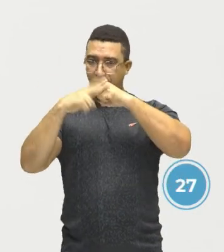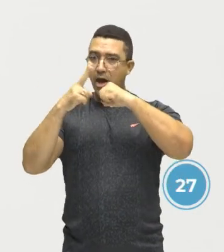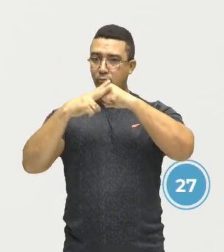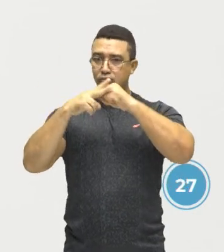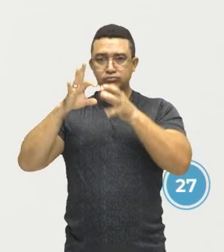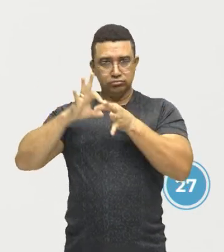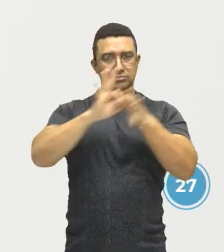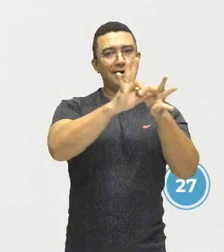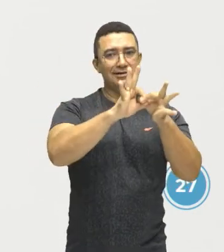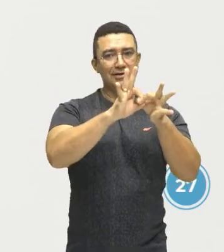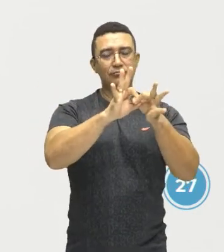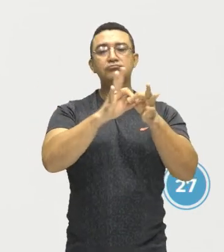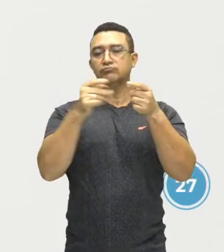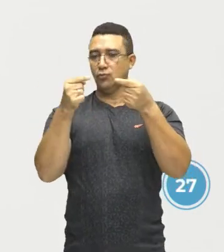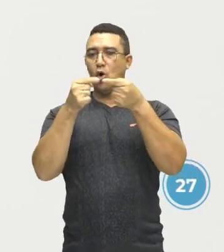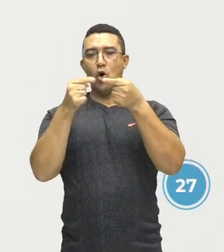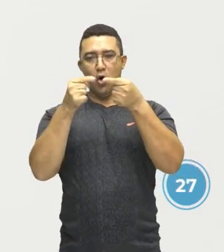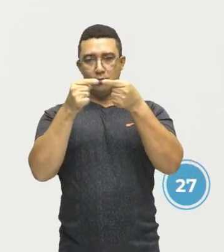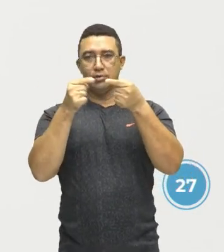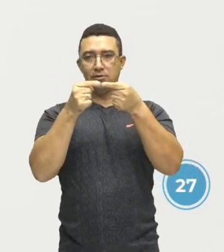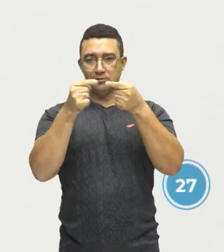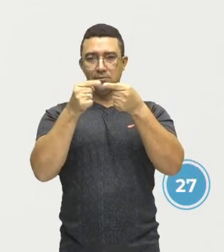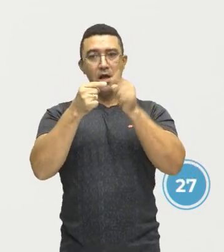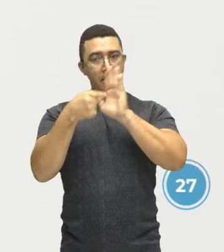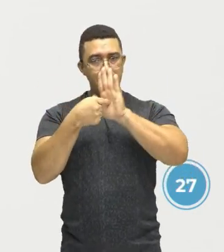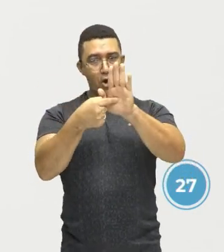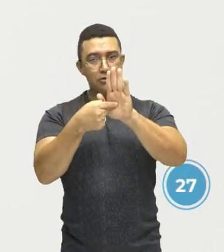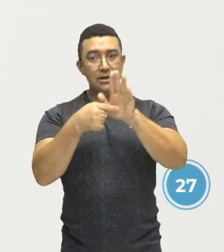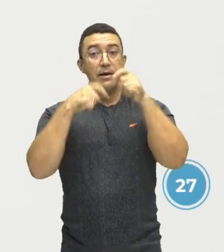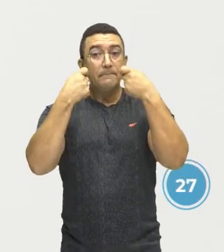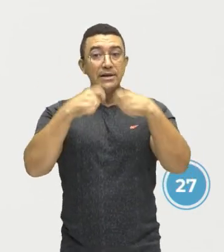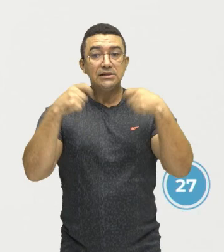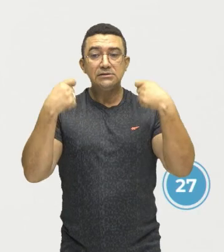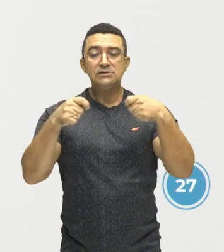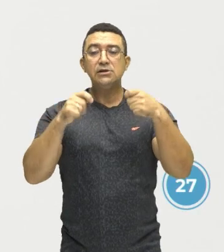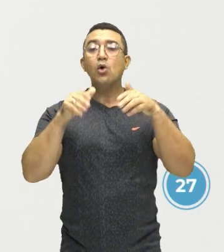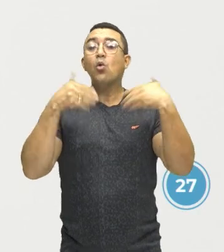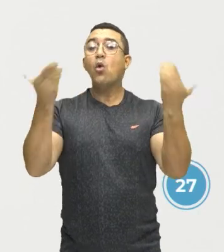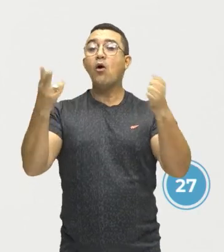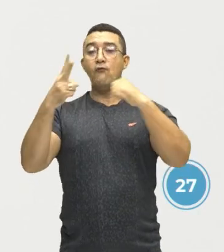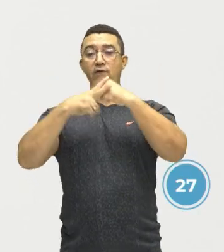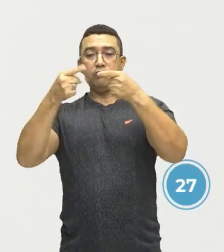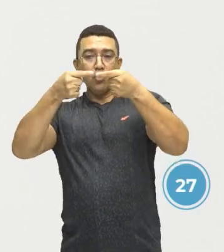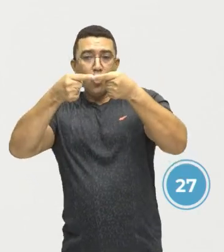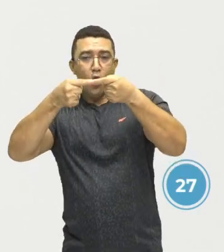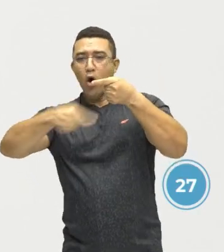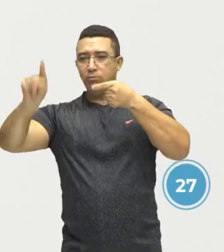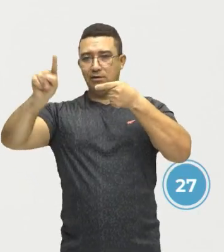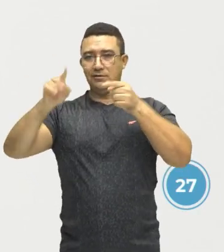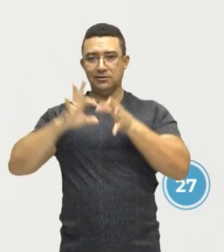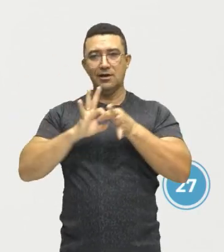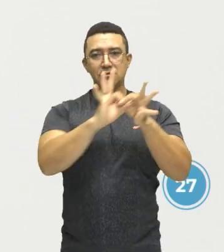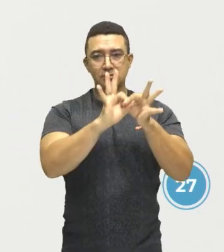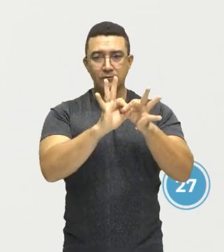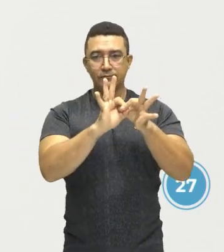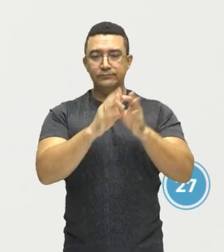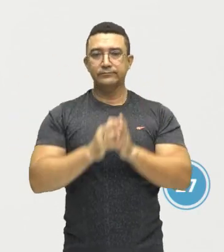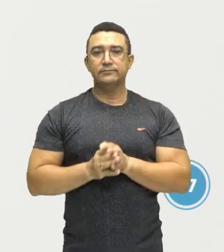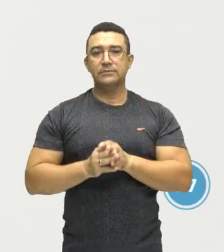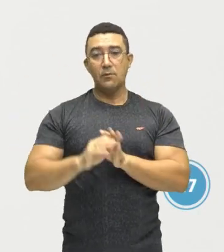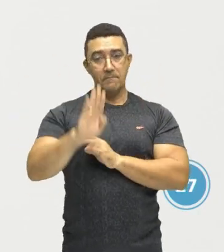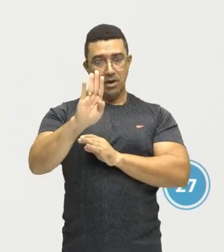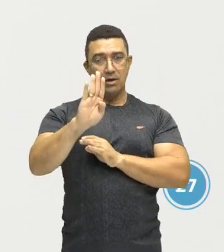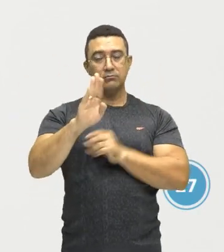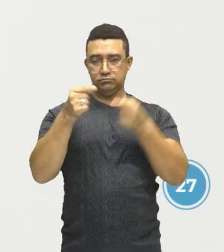nós estamos procurando. Ele está indicando que nós temos que achar que não, o verbo que não é verbo de ligação. Então não é a letra B